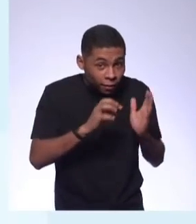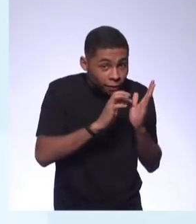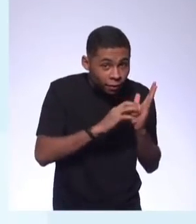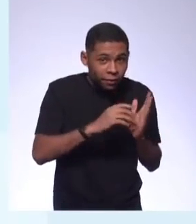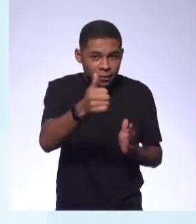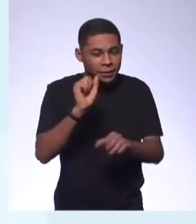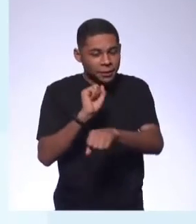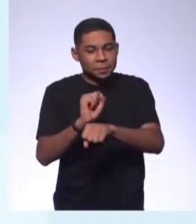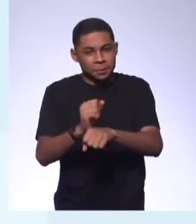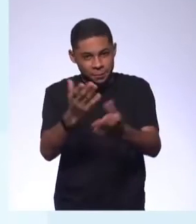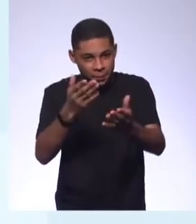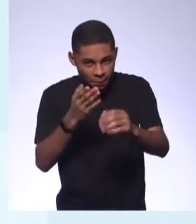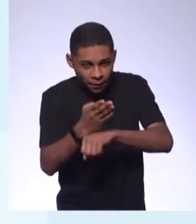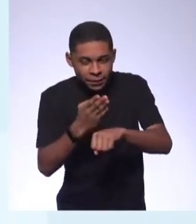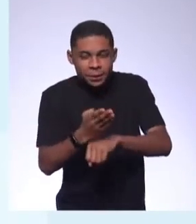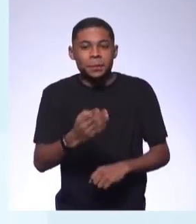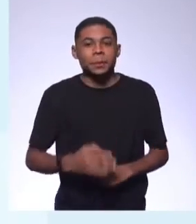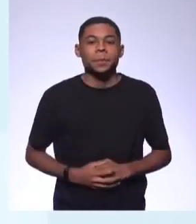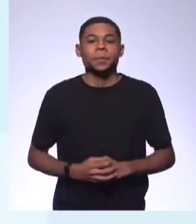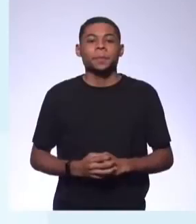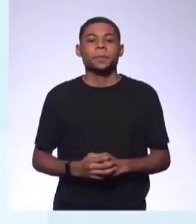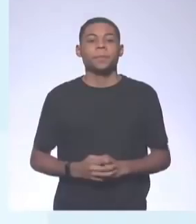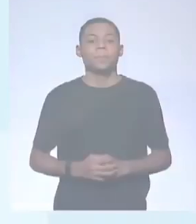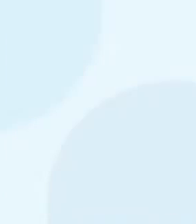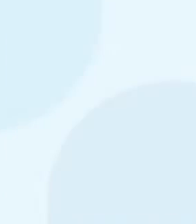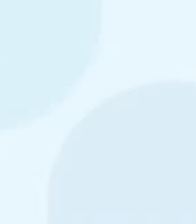voltamos. Participe.